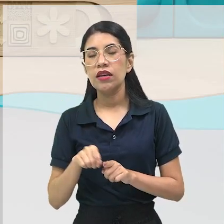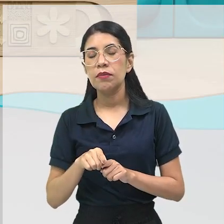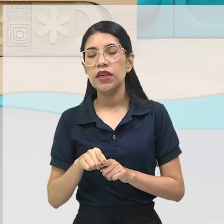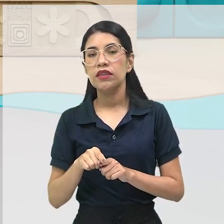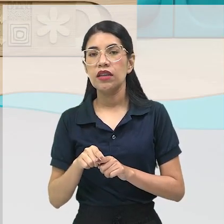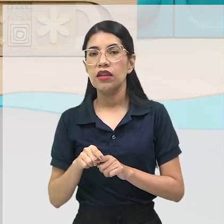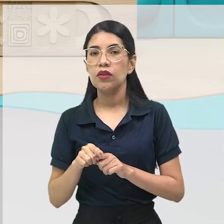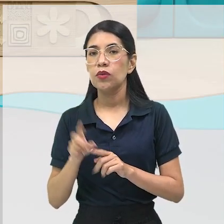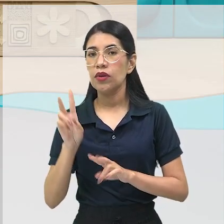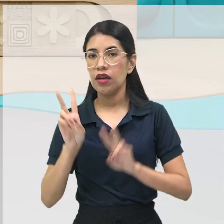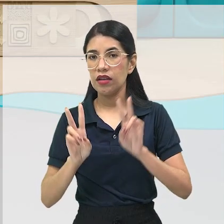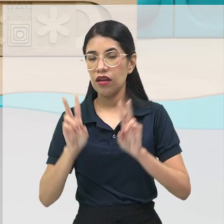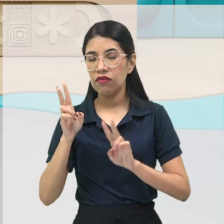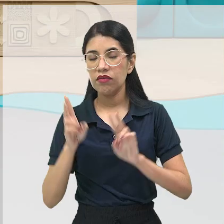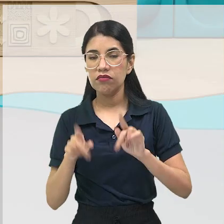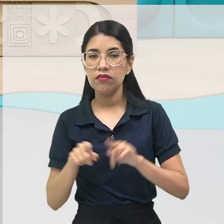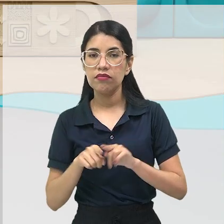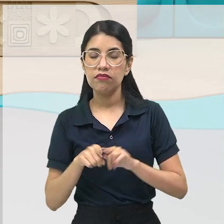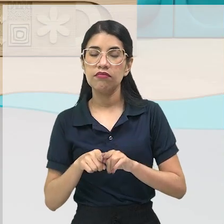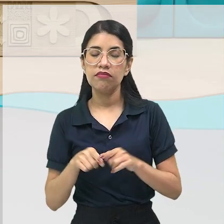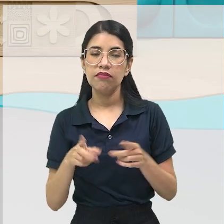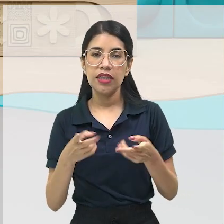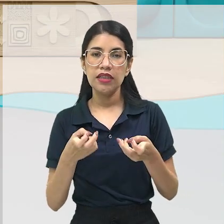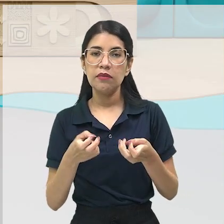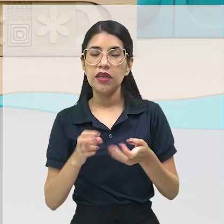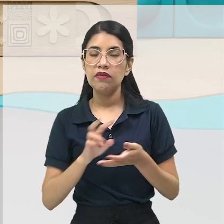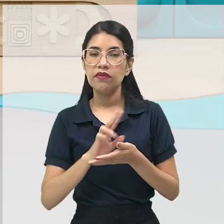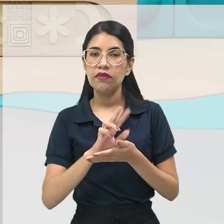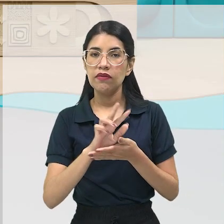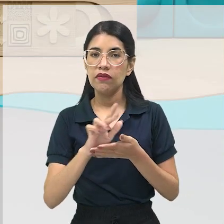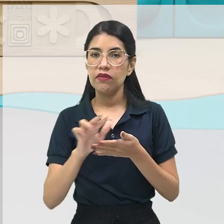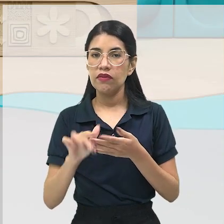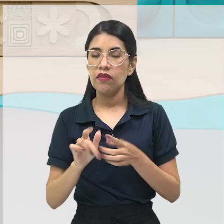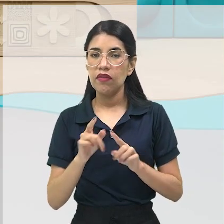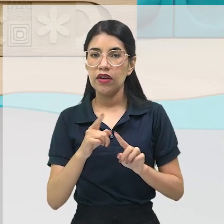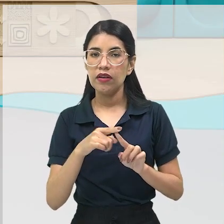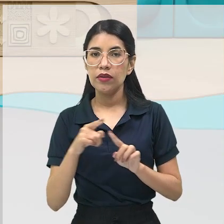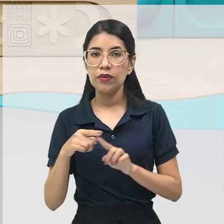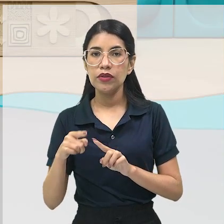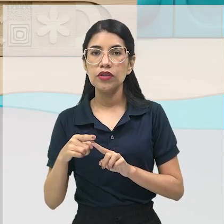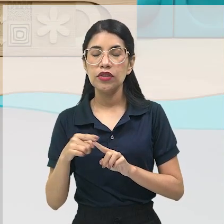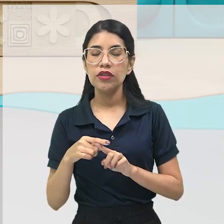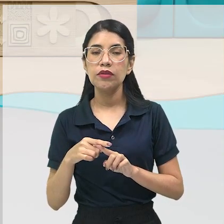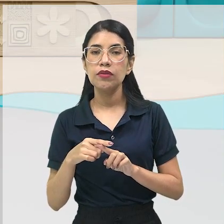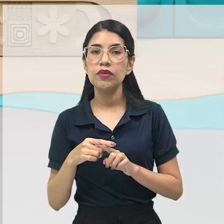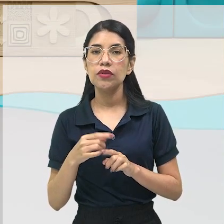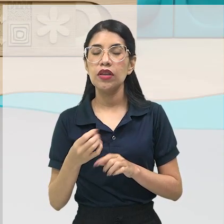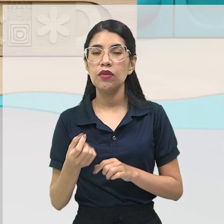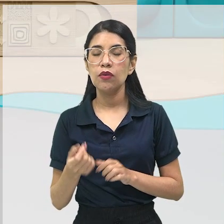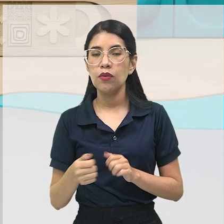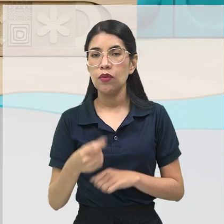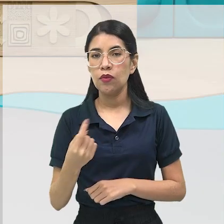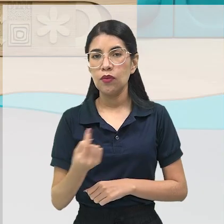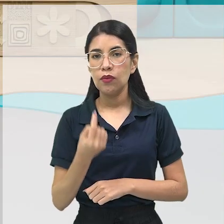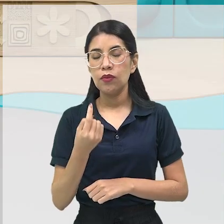de samba. Consegue perceber que a gente tem as diferenças e variedades a